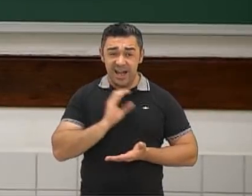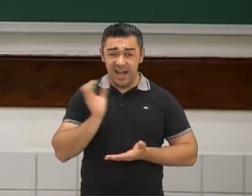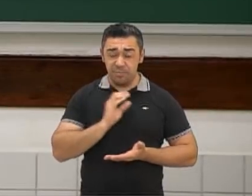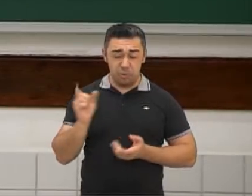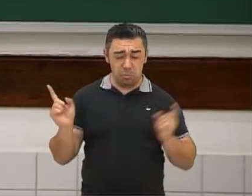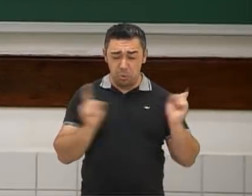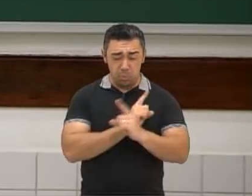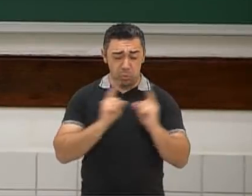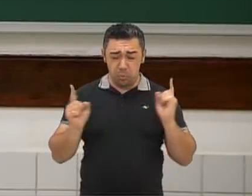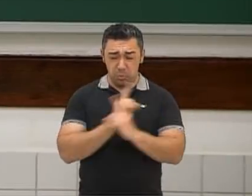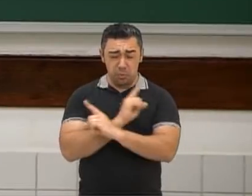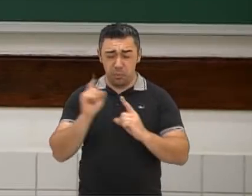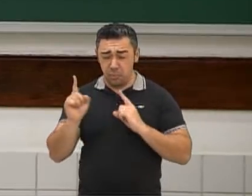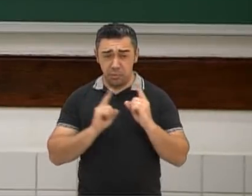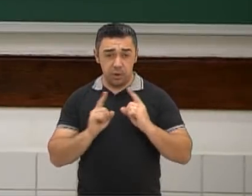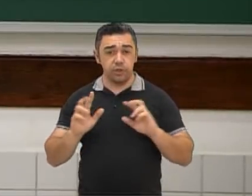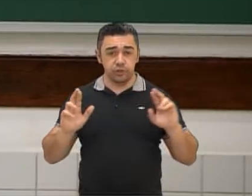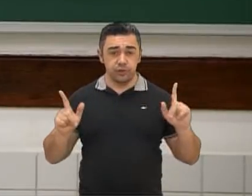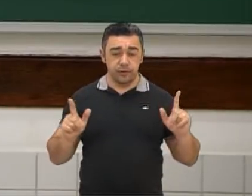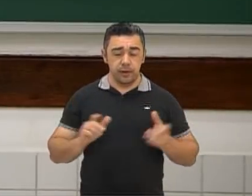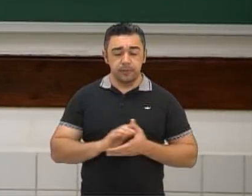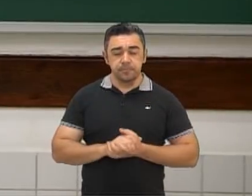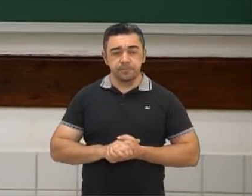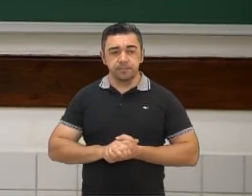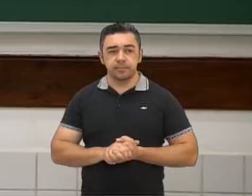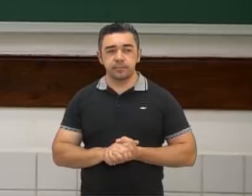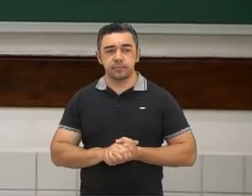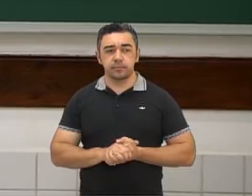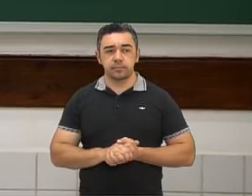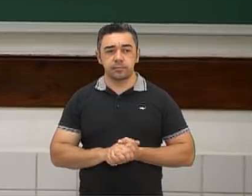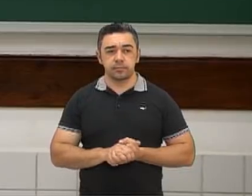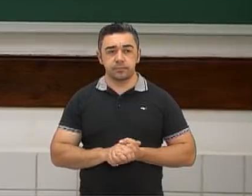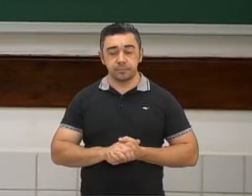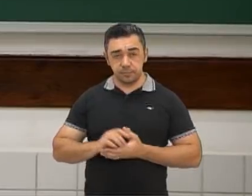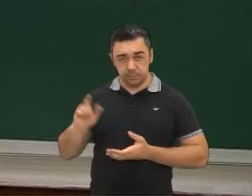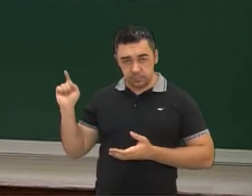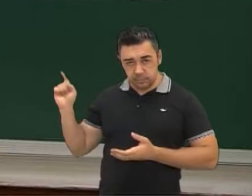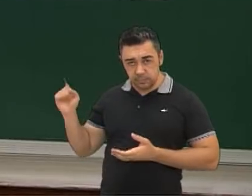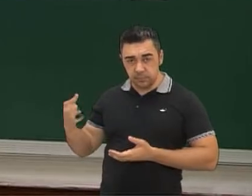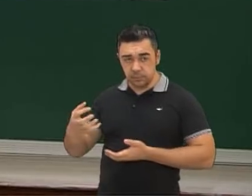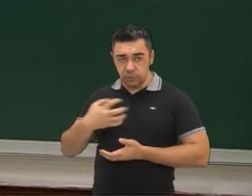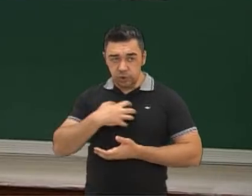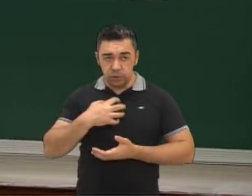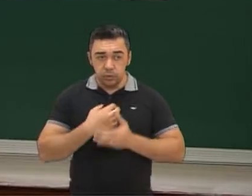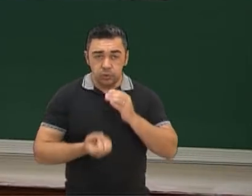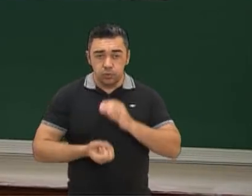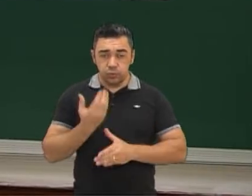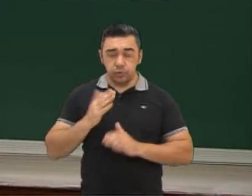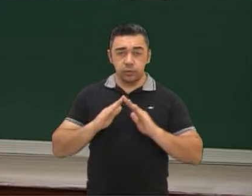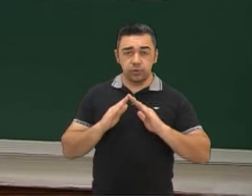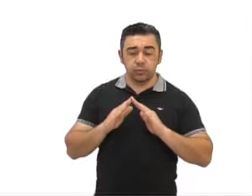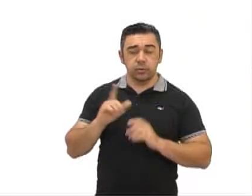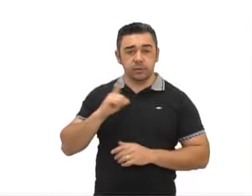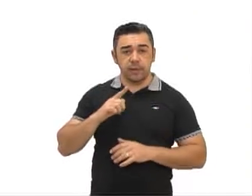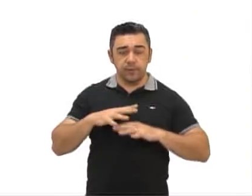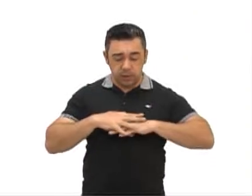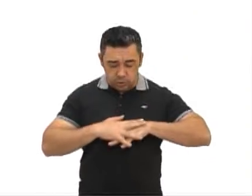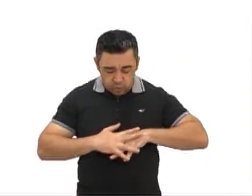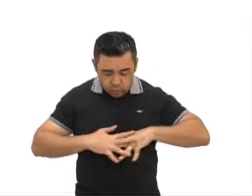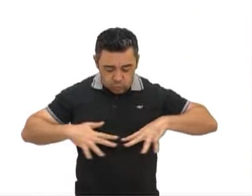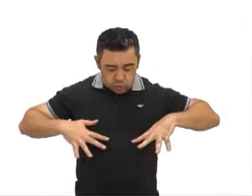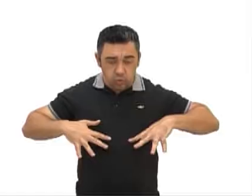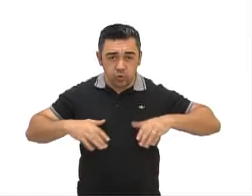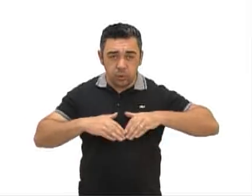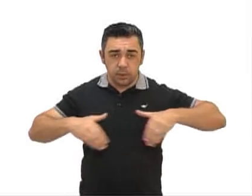dinâmico do que na opção do union, tá? Essa modalidade surgiu na Escócia em